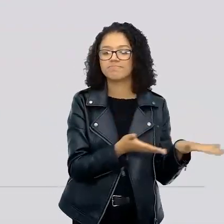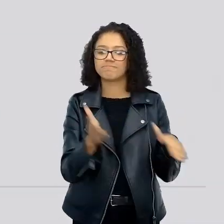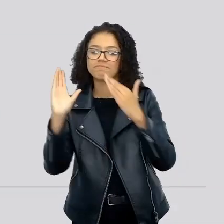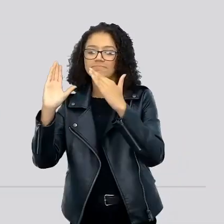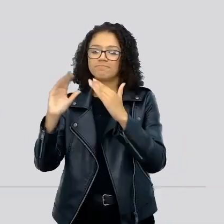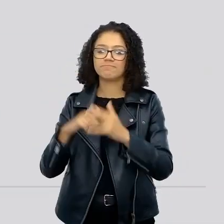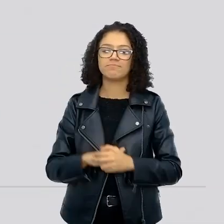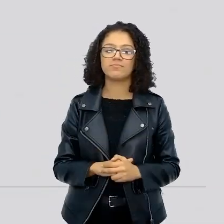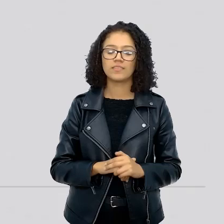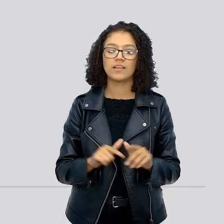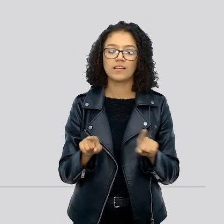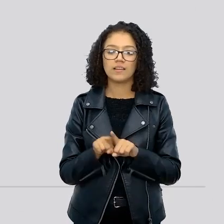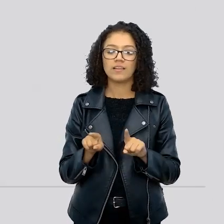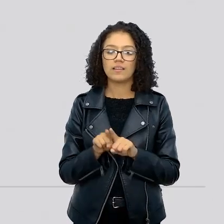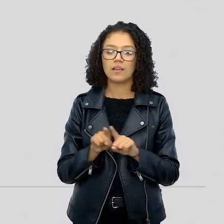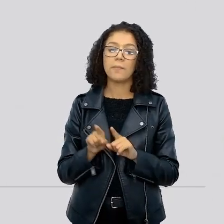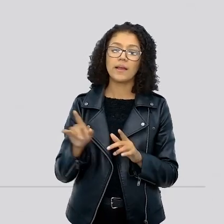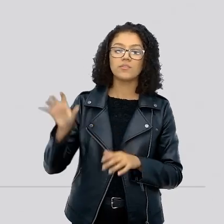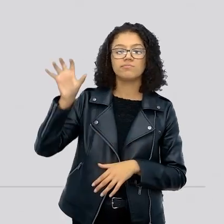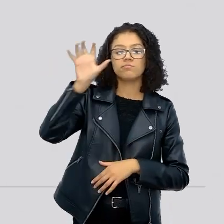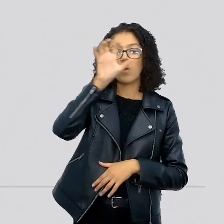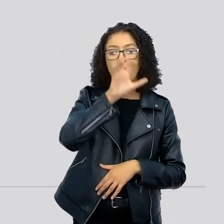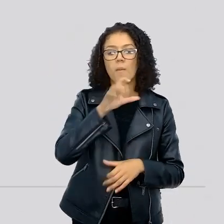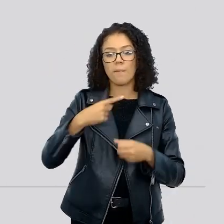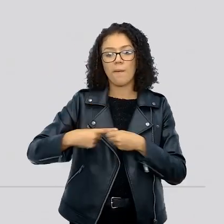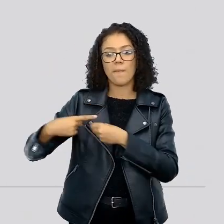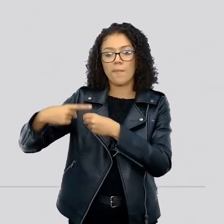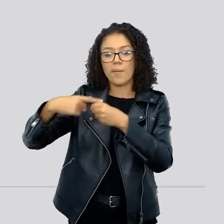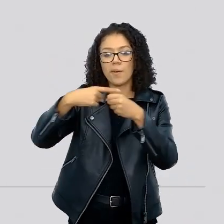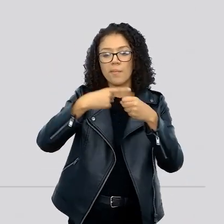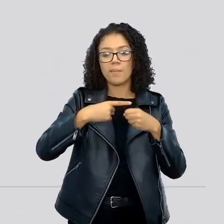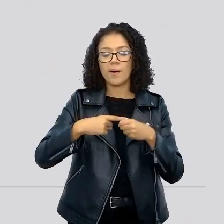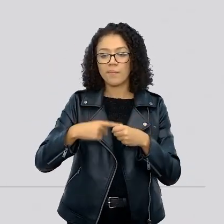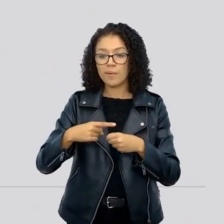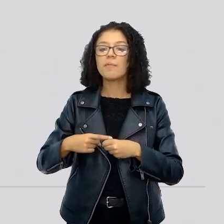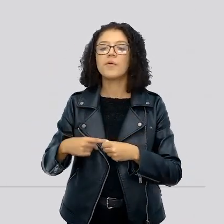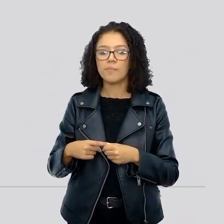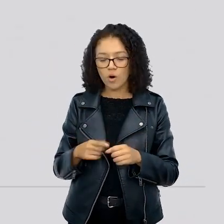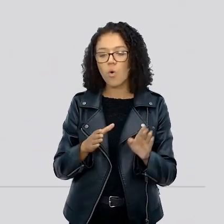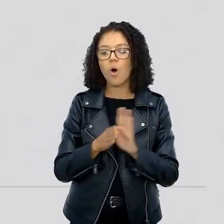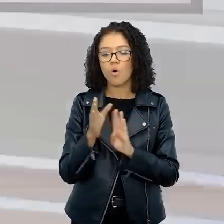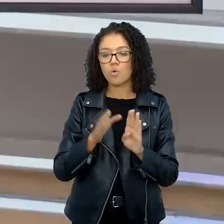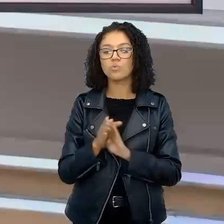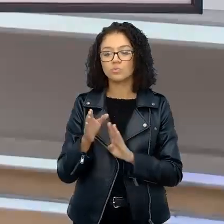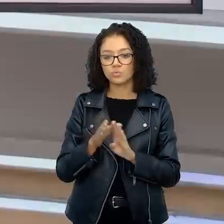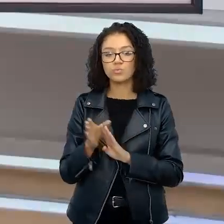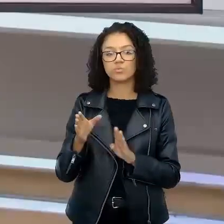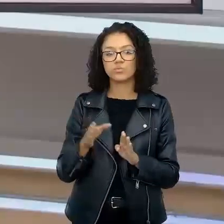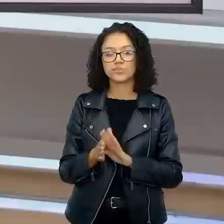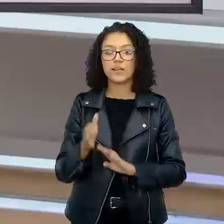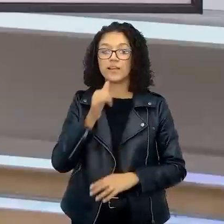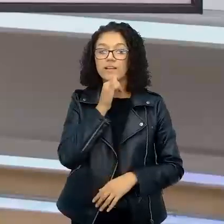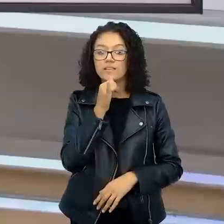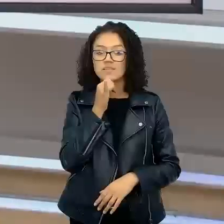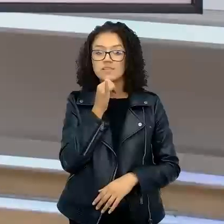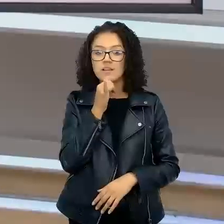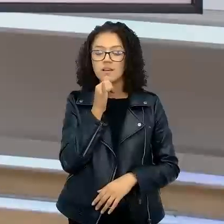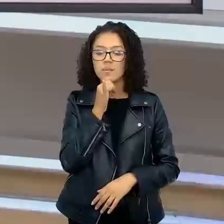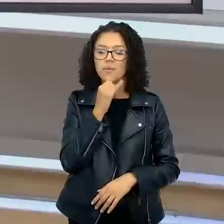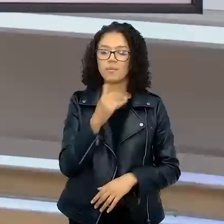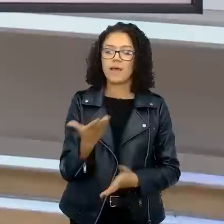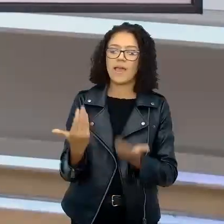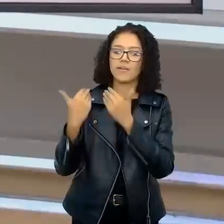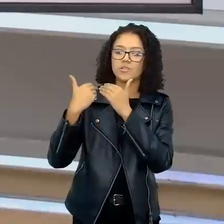direitos. Então, a gente tem os conselhos municipais de crianças e adolescentes, né, que vão fiscalizar, por exemplo, todos os